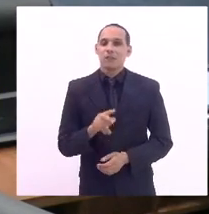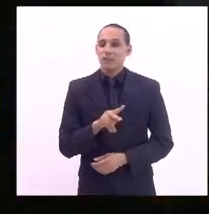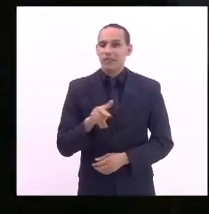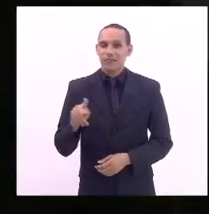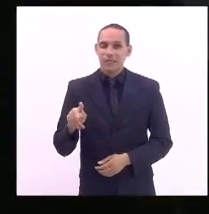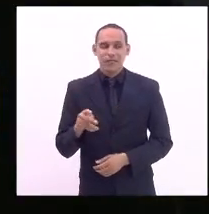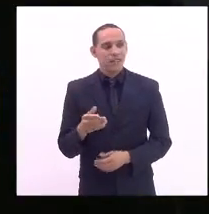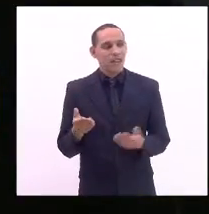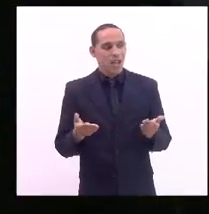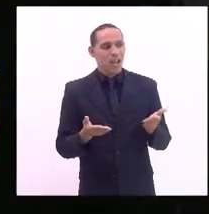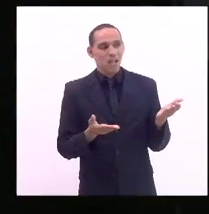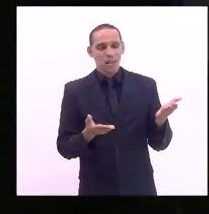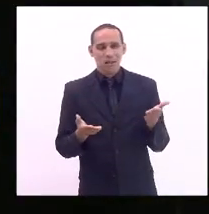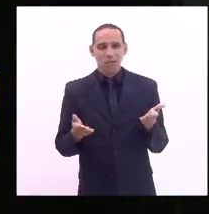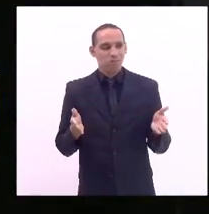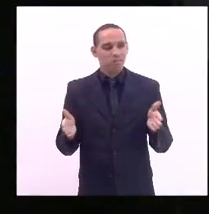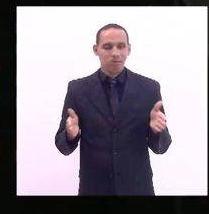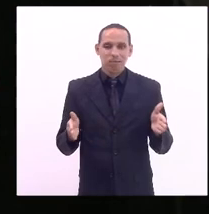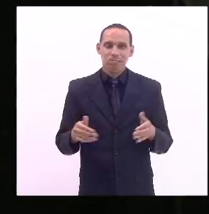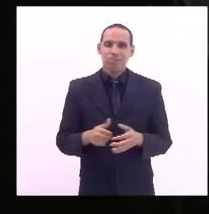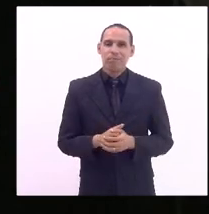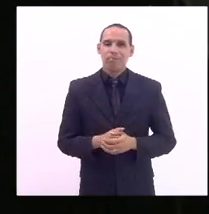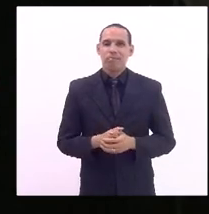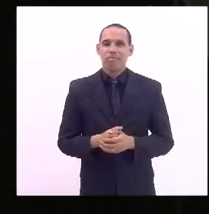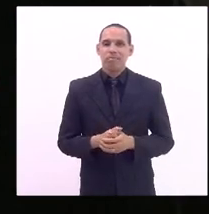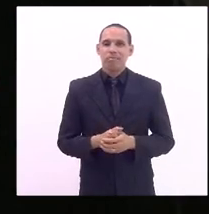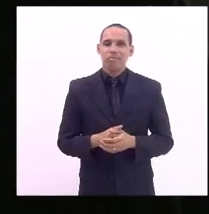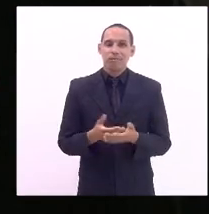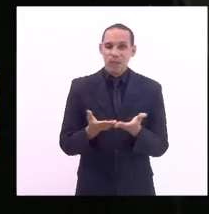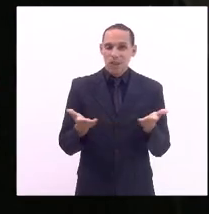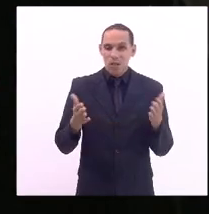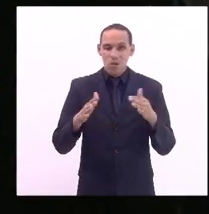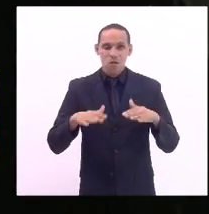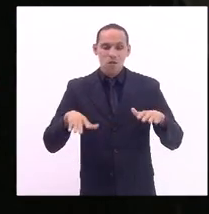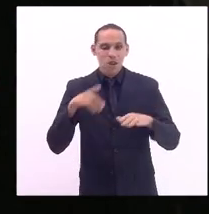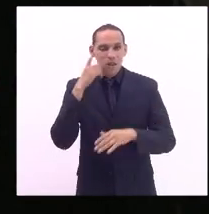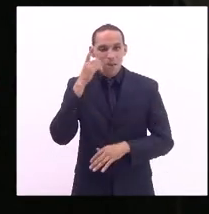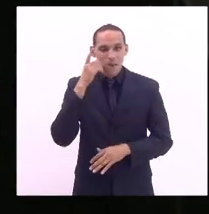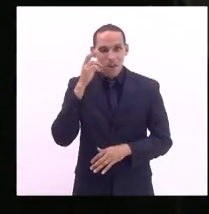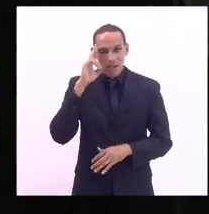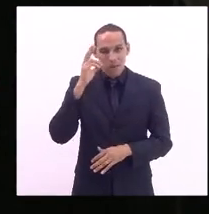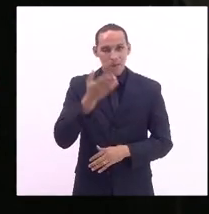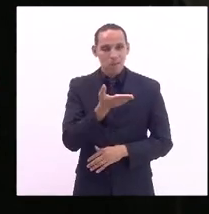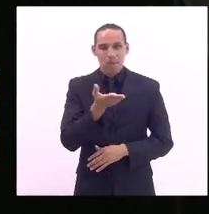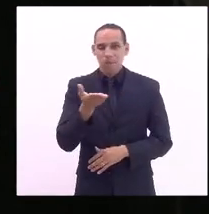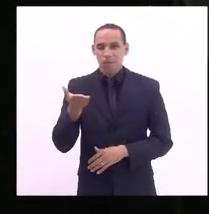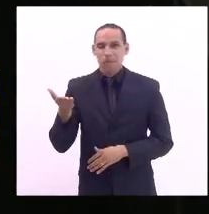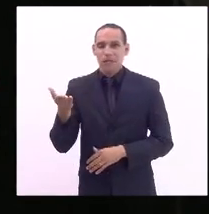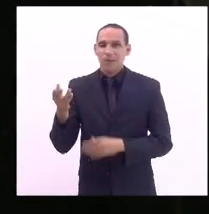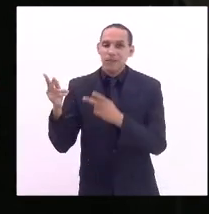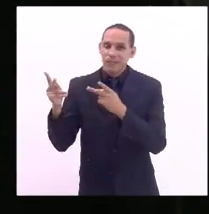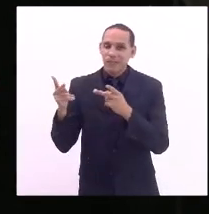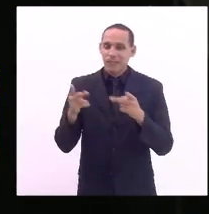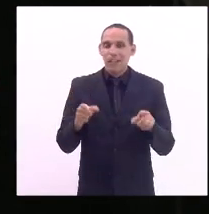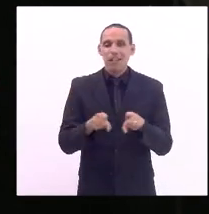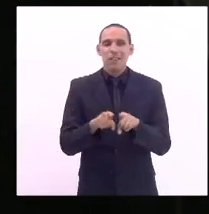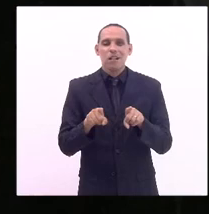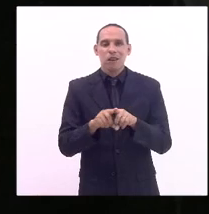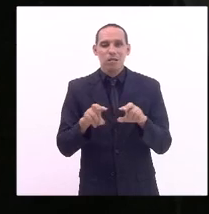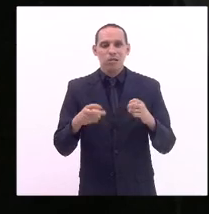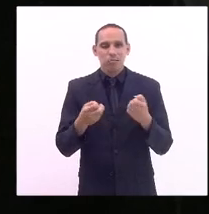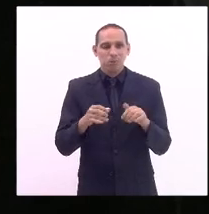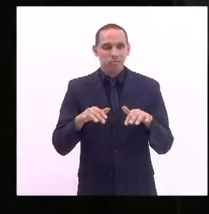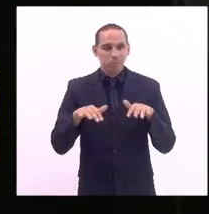Presidente em exercício aqui dessa sessão, demais deputados, autoridades, visitantes do plenário